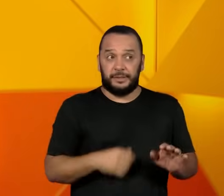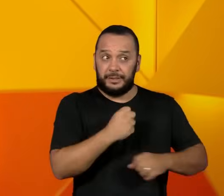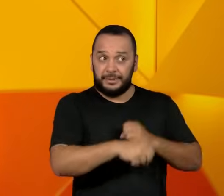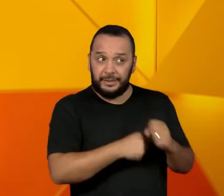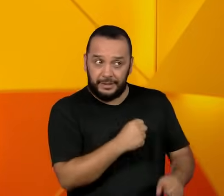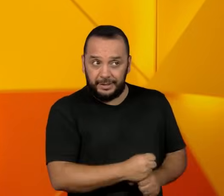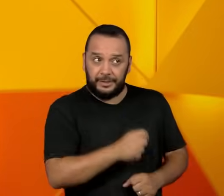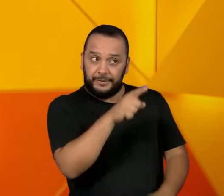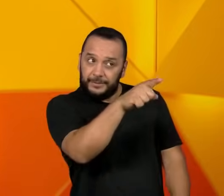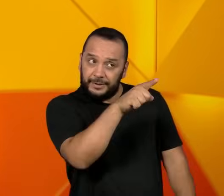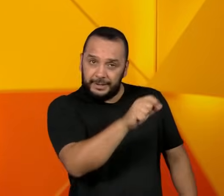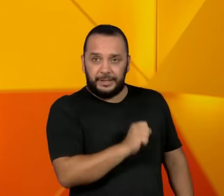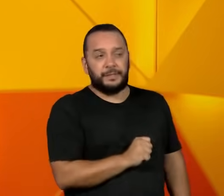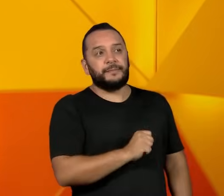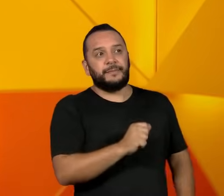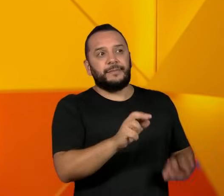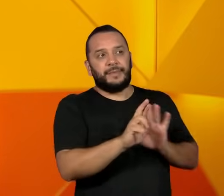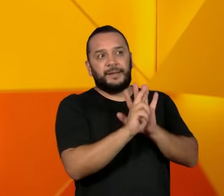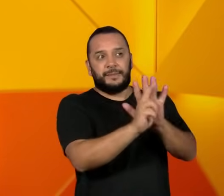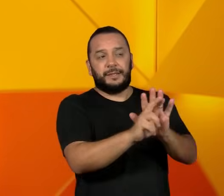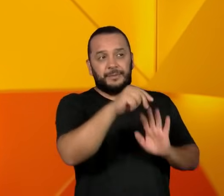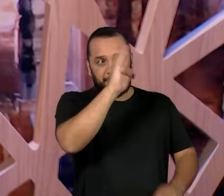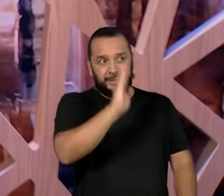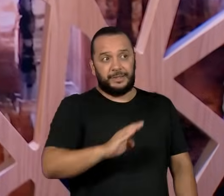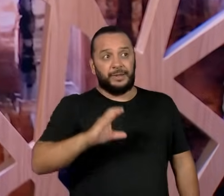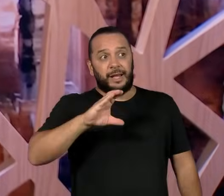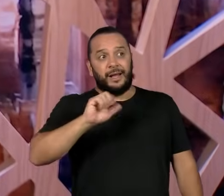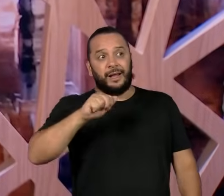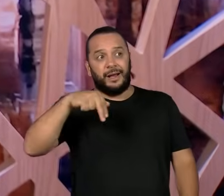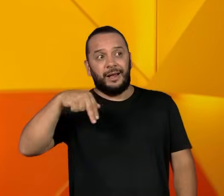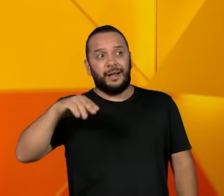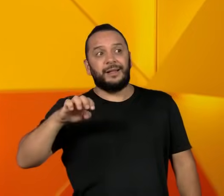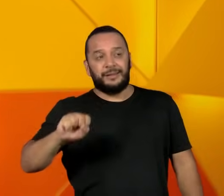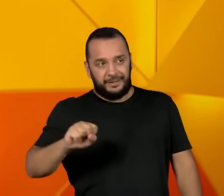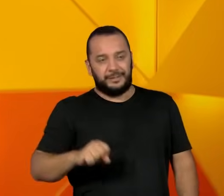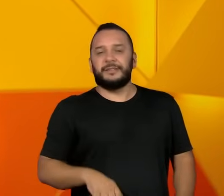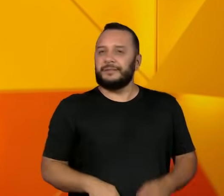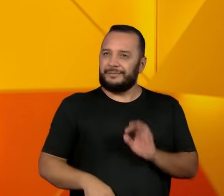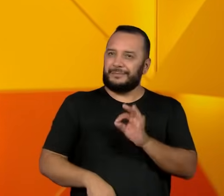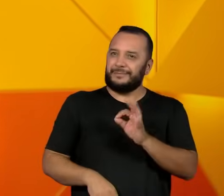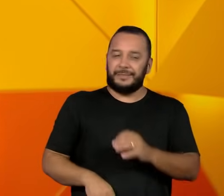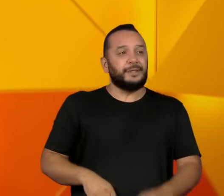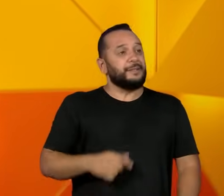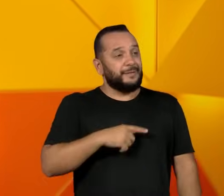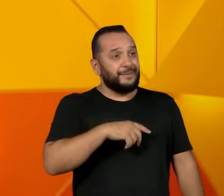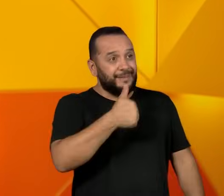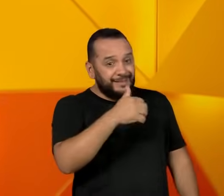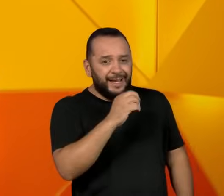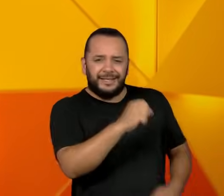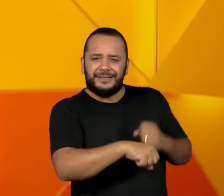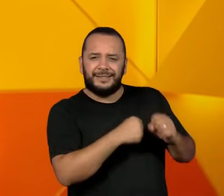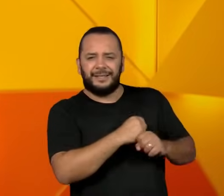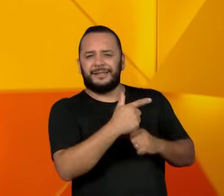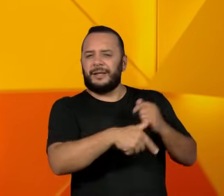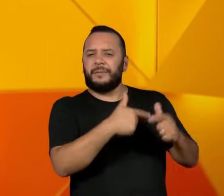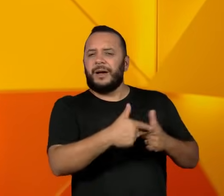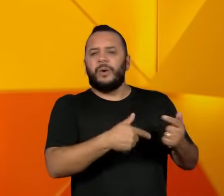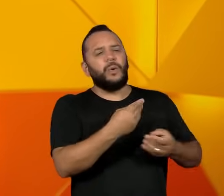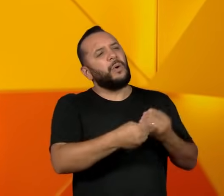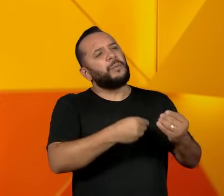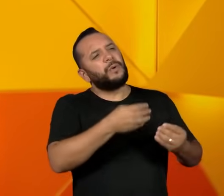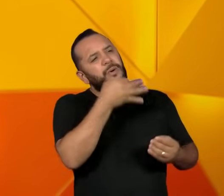você esteve representando o Brasil em Cannes. Estive. Comemorando 10 anos de carreira, esteve em Cannes. Como é que você avalia aí